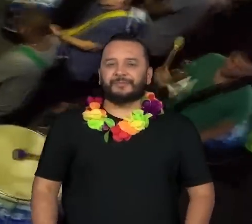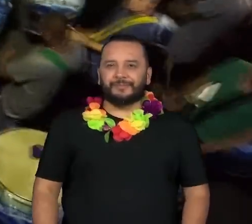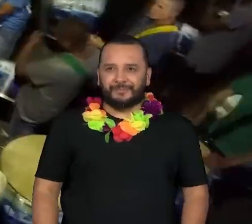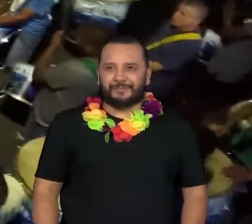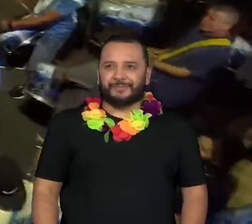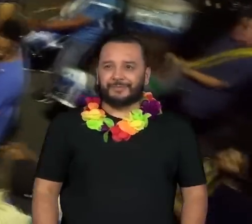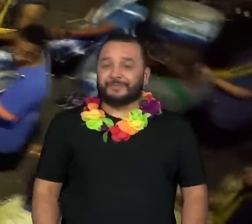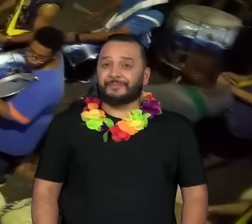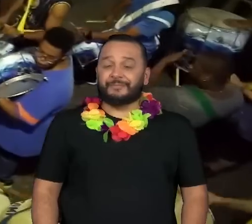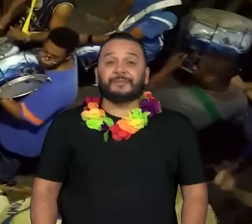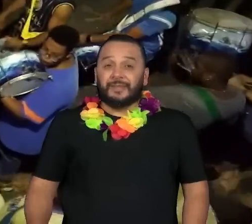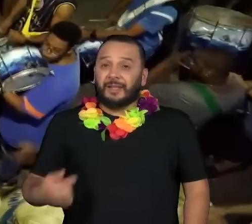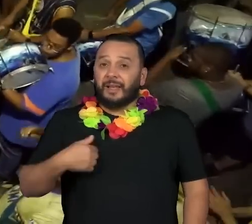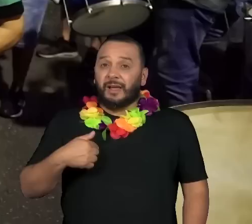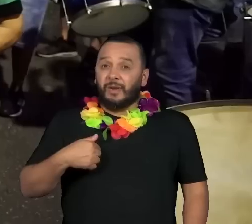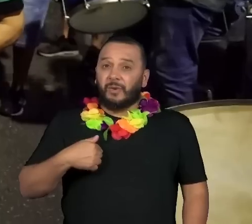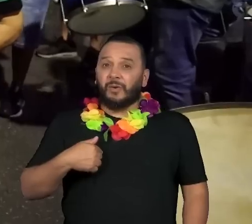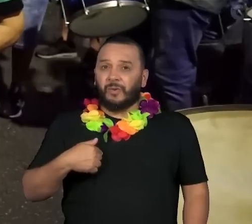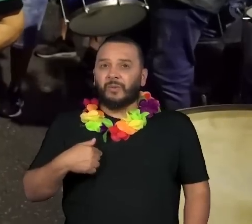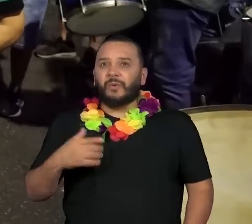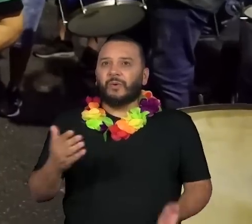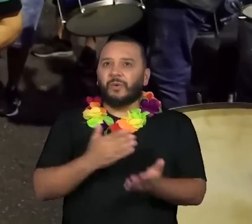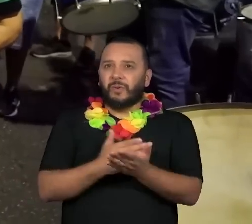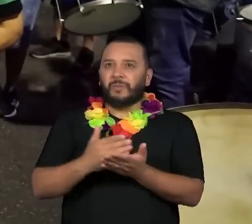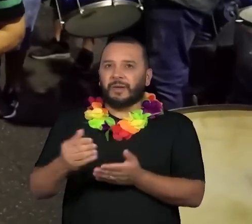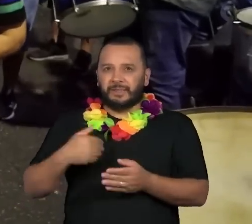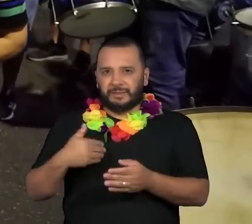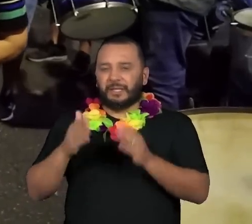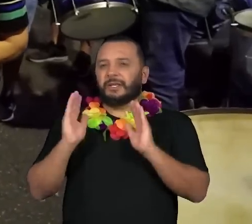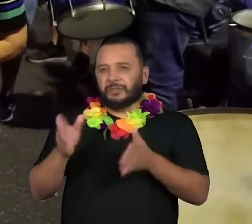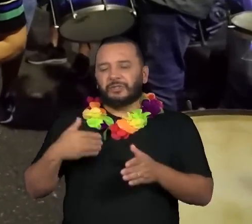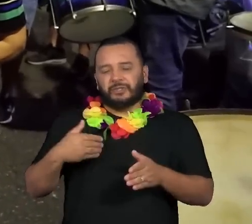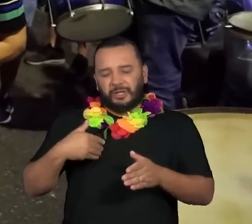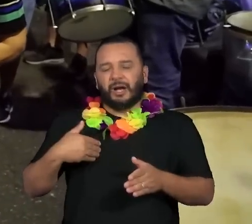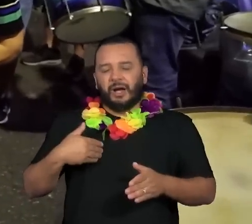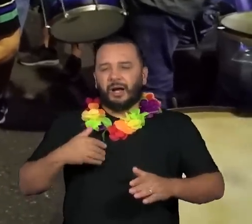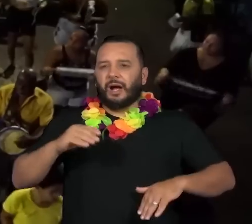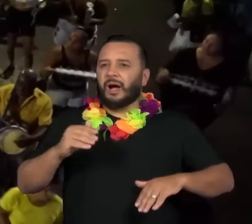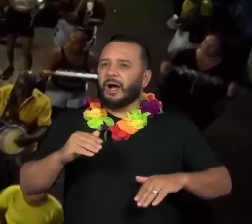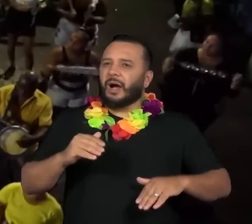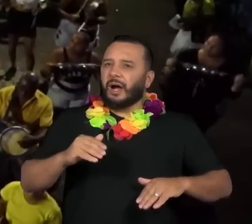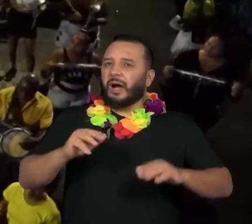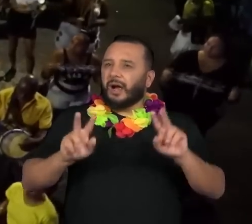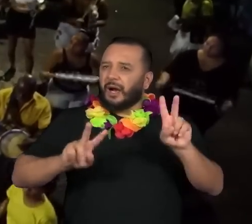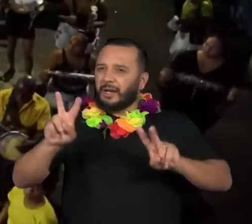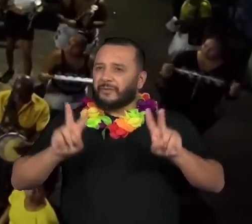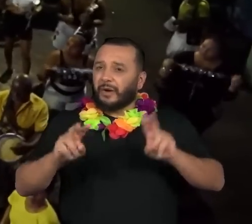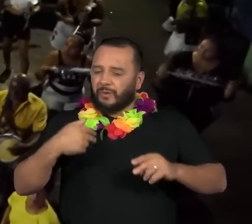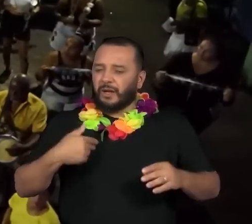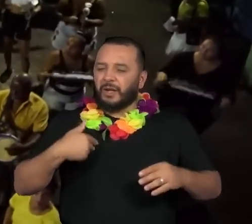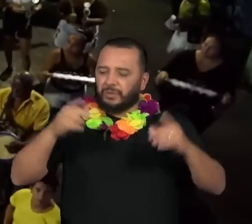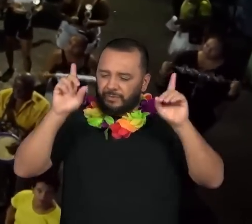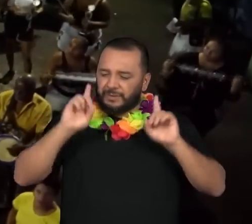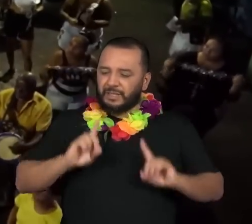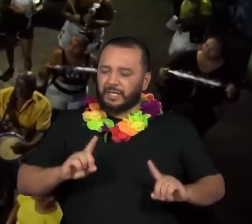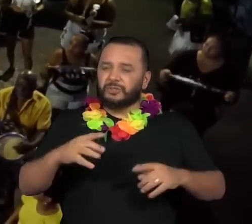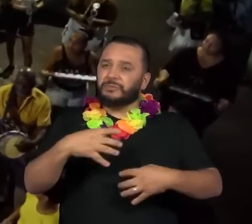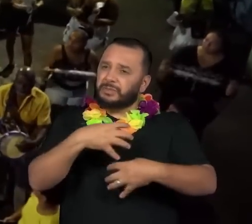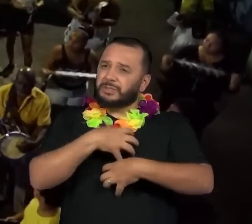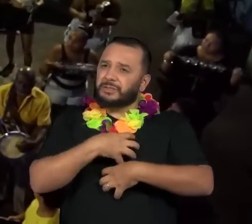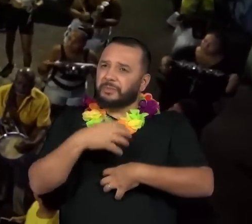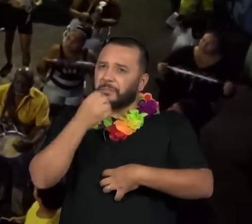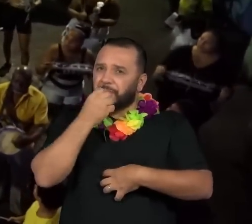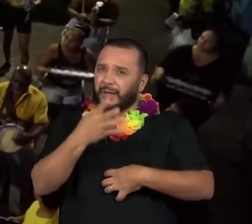Pra quem quer começar no carnaval, sendo deficiente, tendo alguma coisa, procura um lugar que você se sinta bem, que você